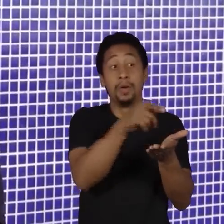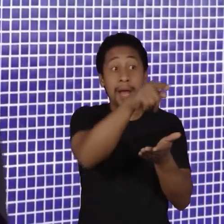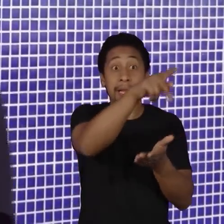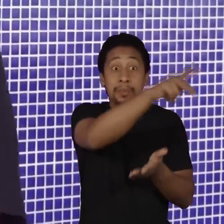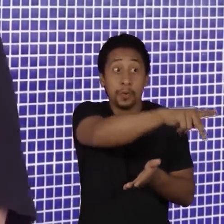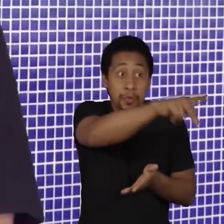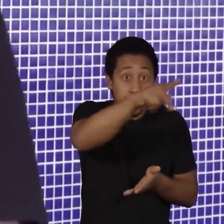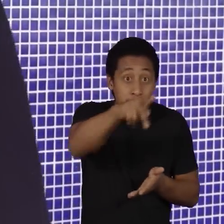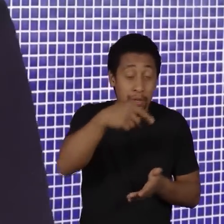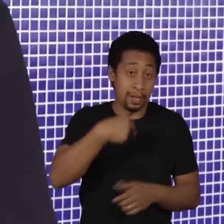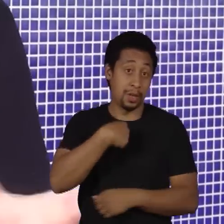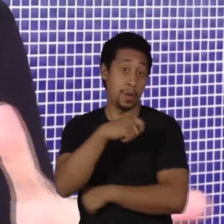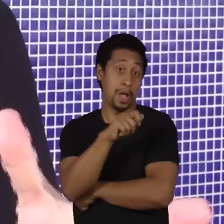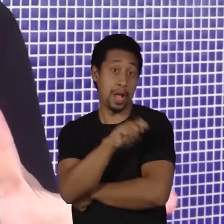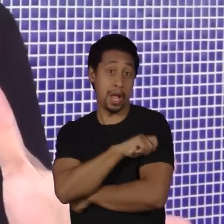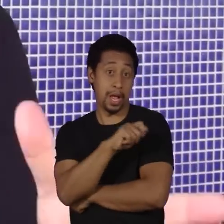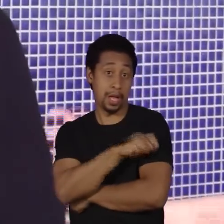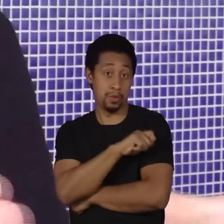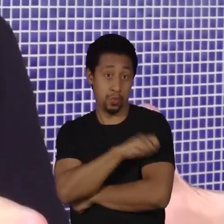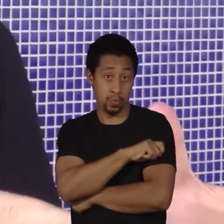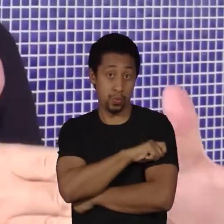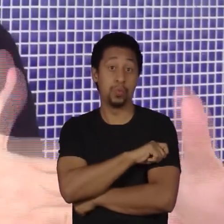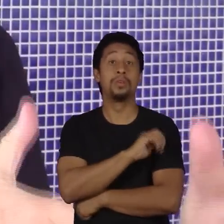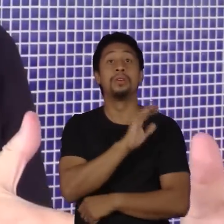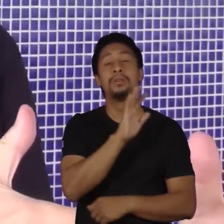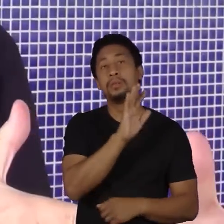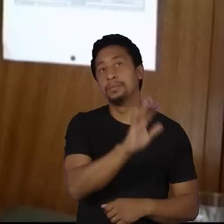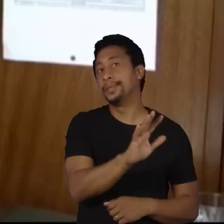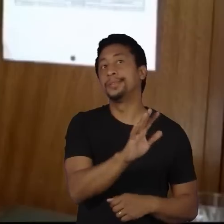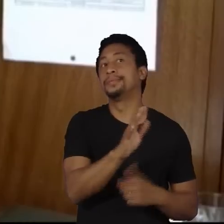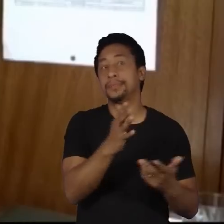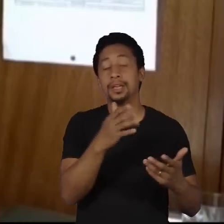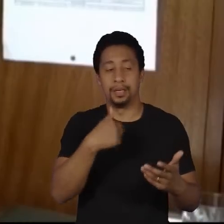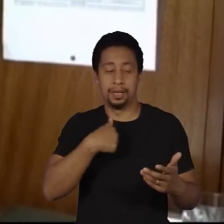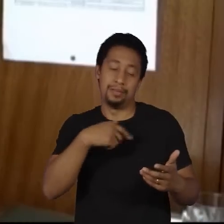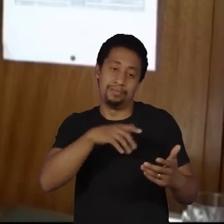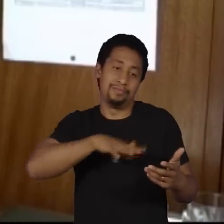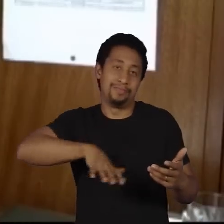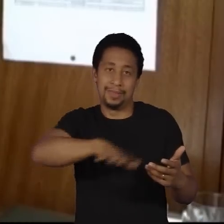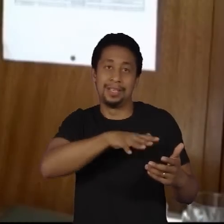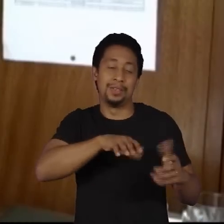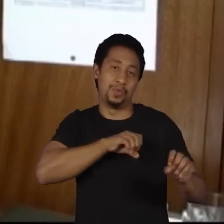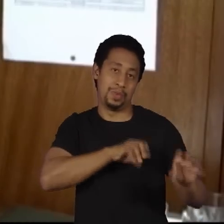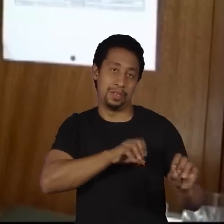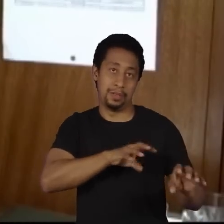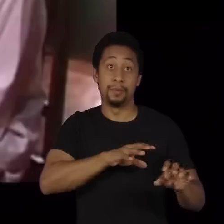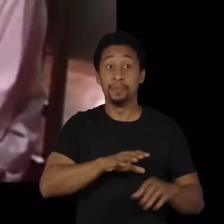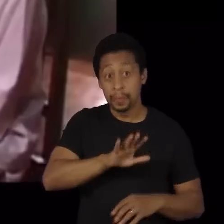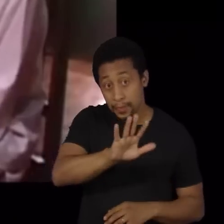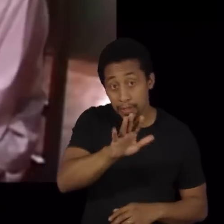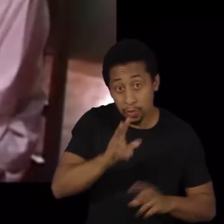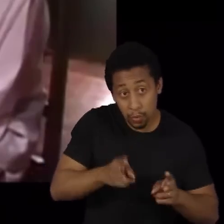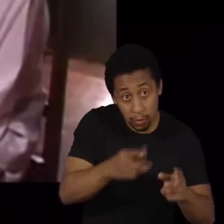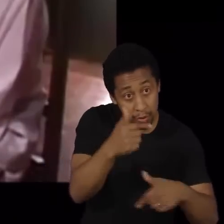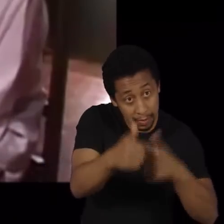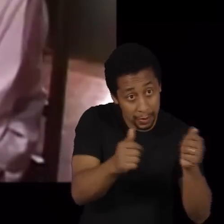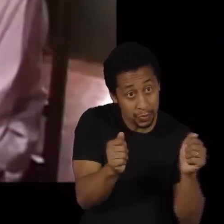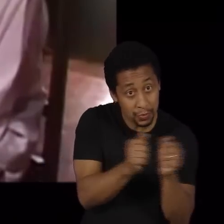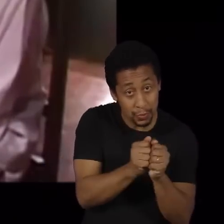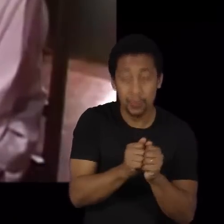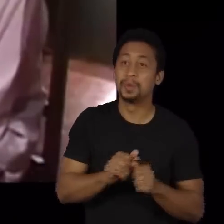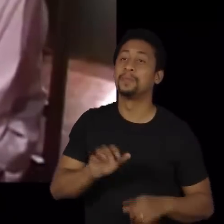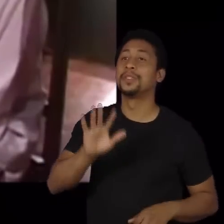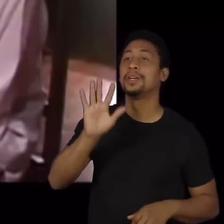professora, mas na área do teatro aplicado à educação. Então a gente continuou trabalhando juntos. Era o seguinte, a minha